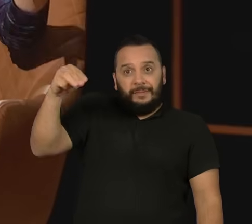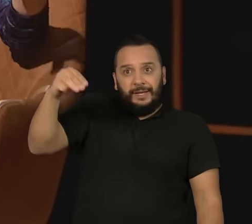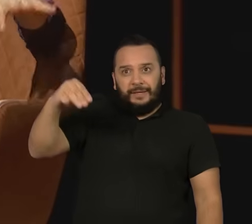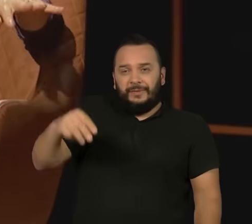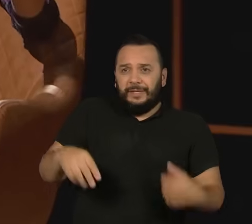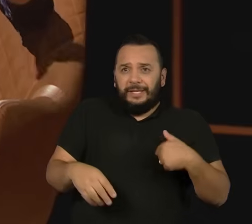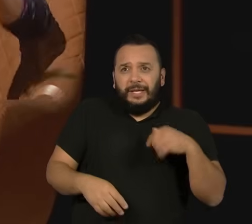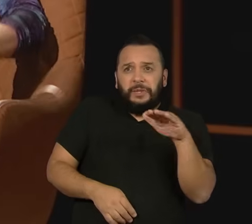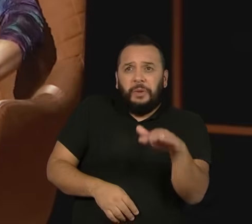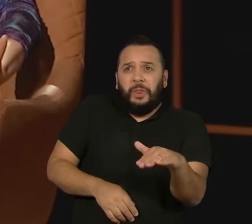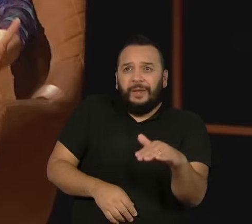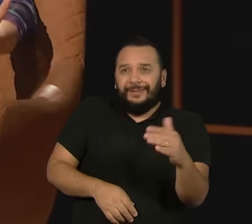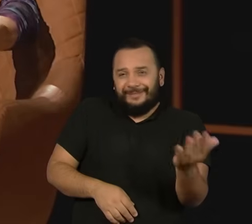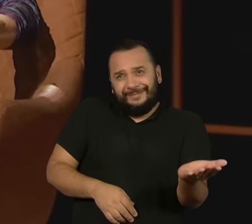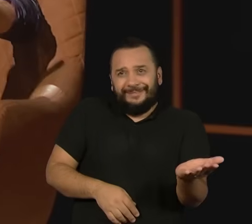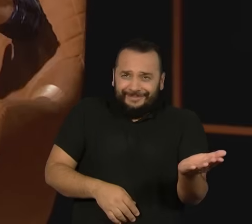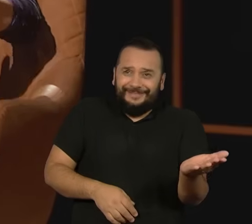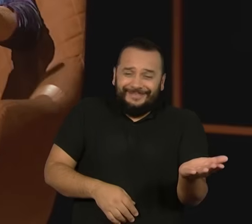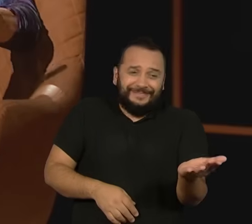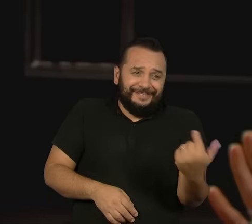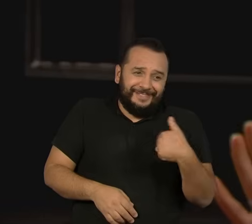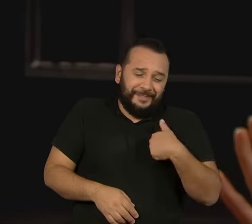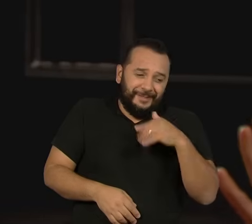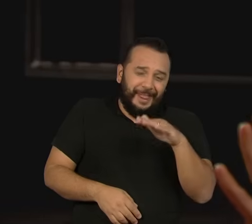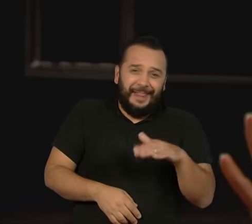para baixo, assim.